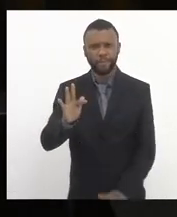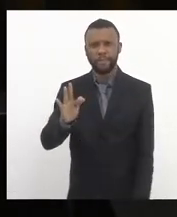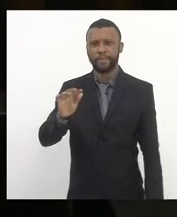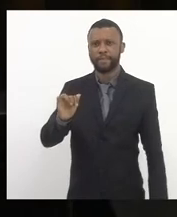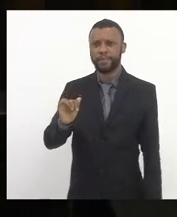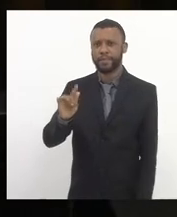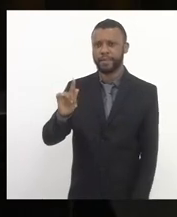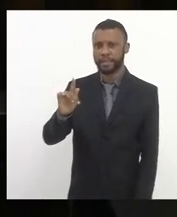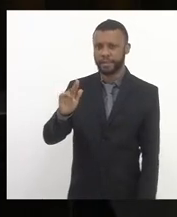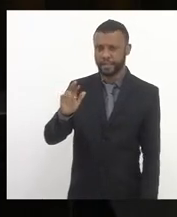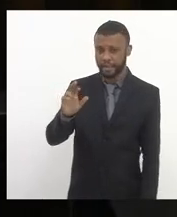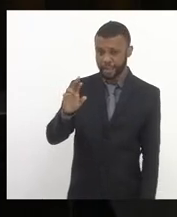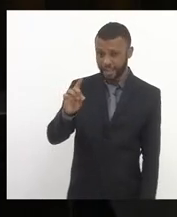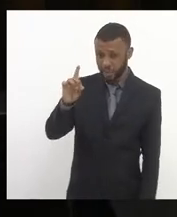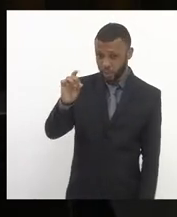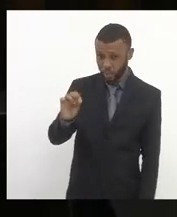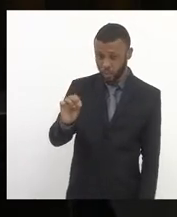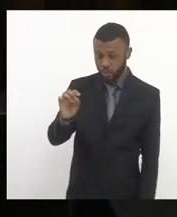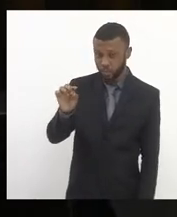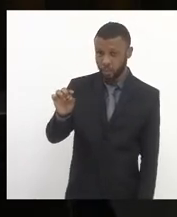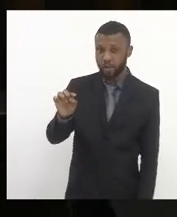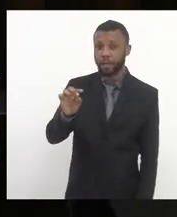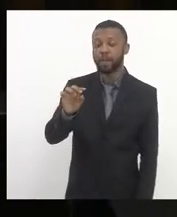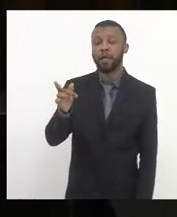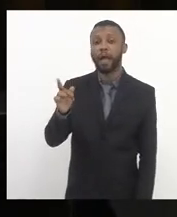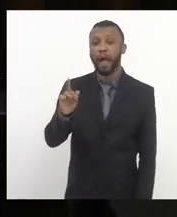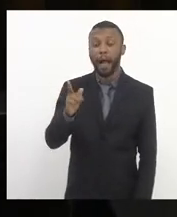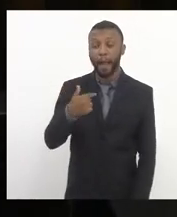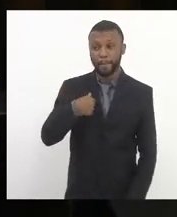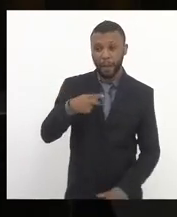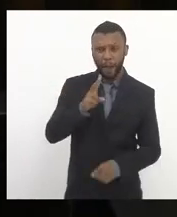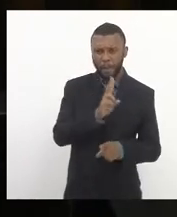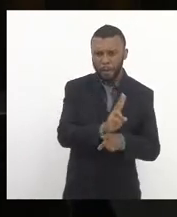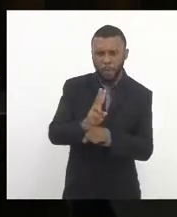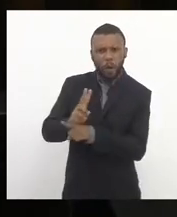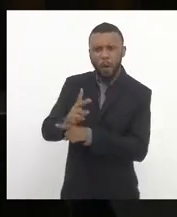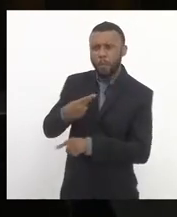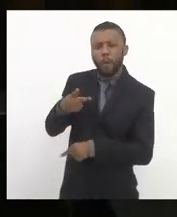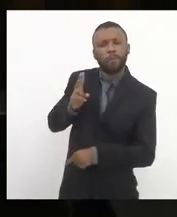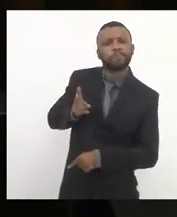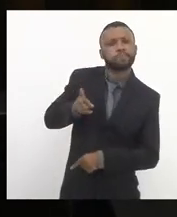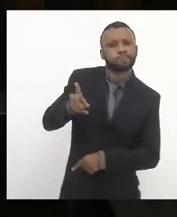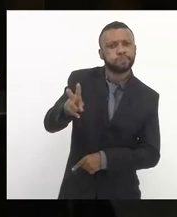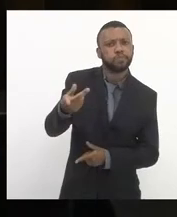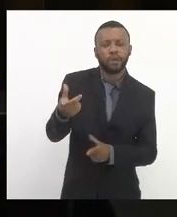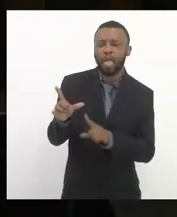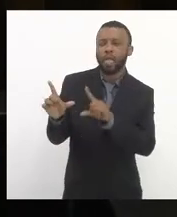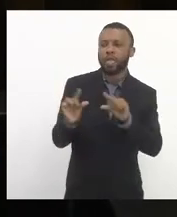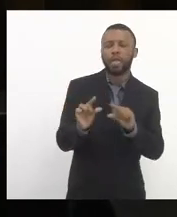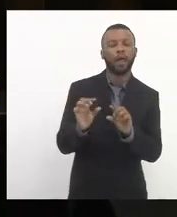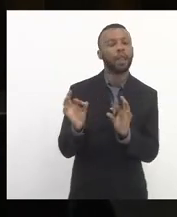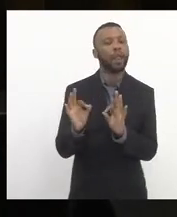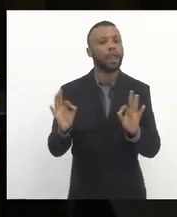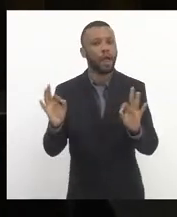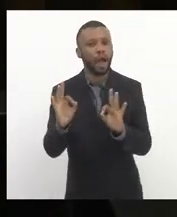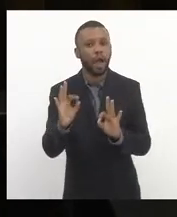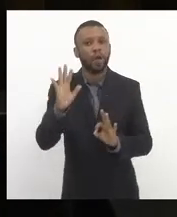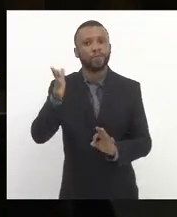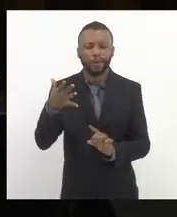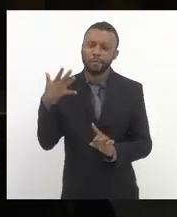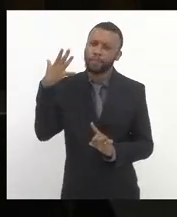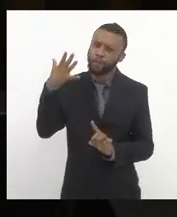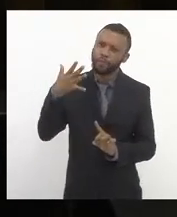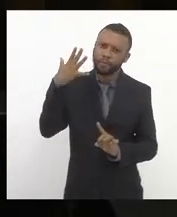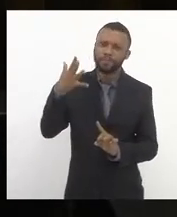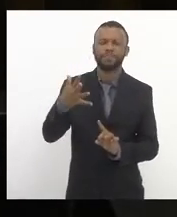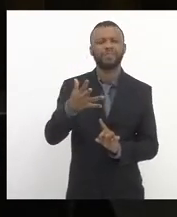não vai diminuir em nada as minhas fiscalizações. Como eu disse aqui na tribuna, foram os milhões e milhões